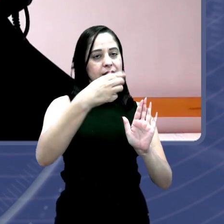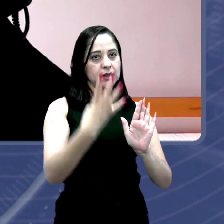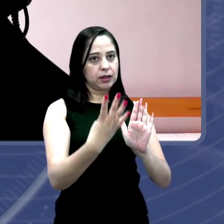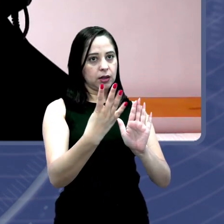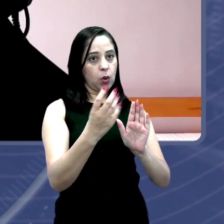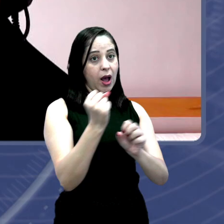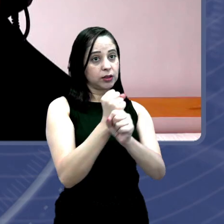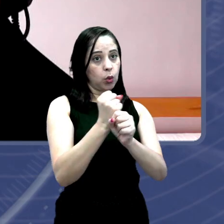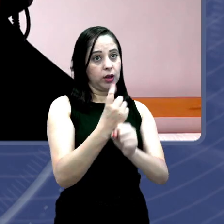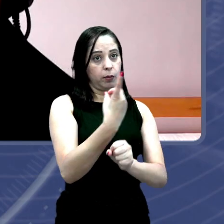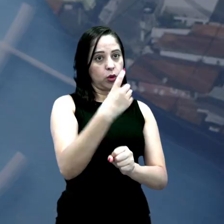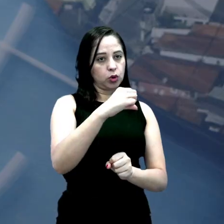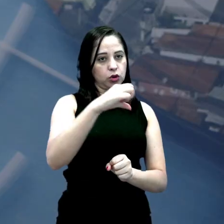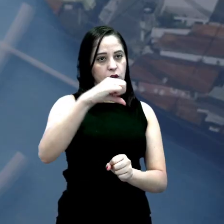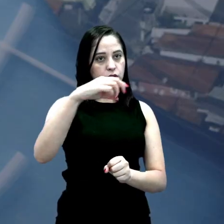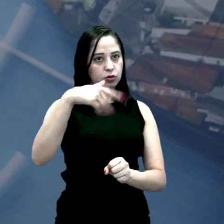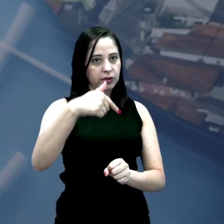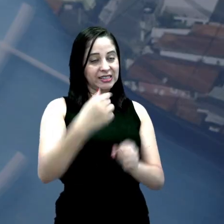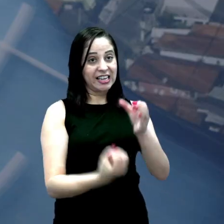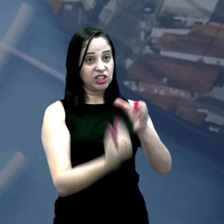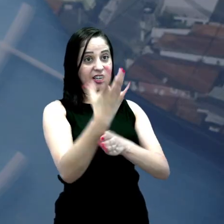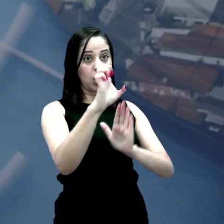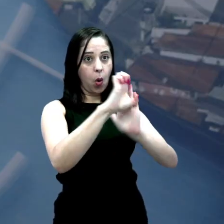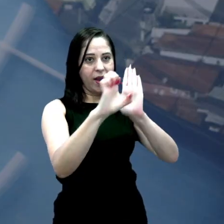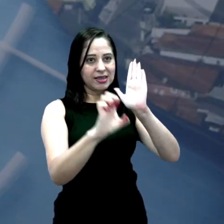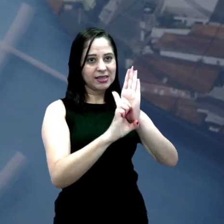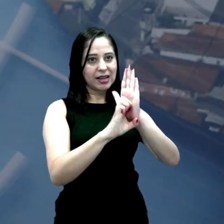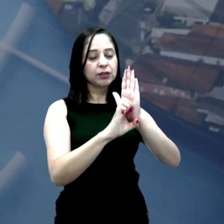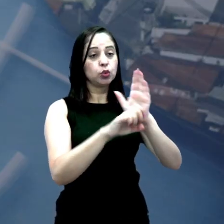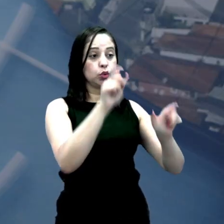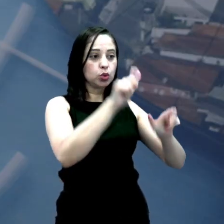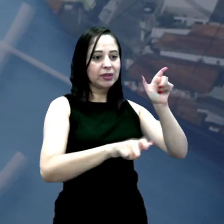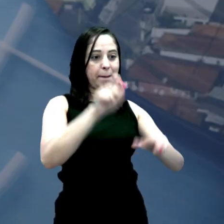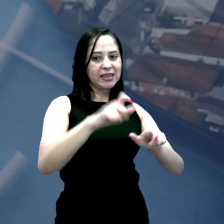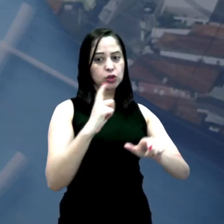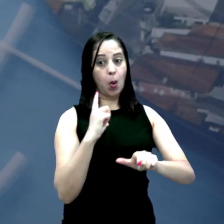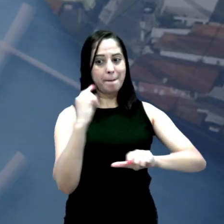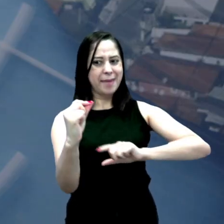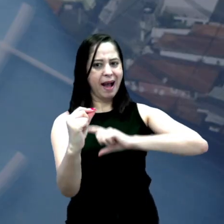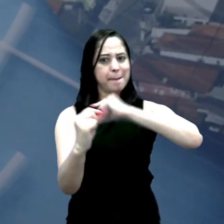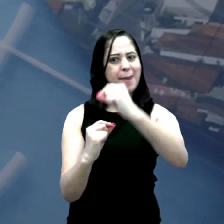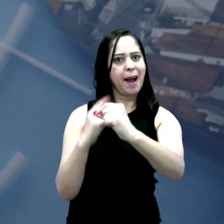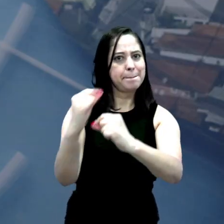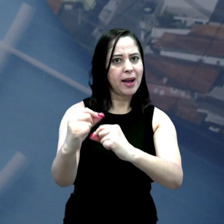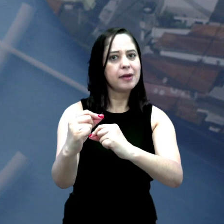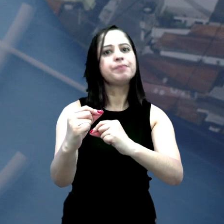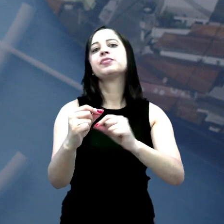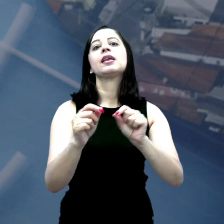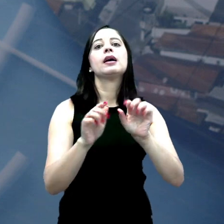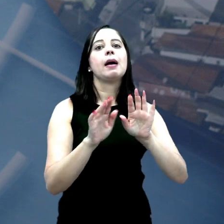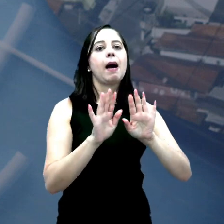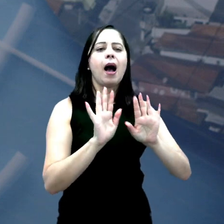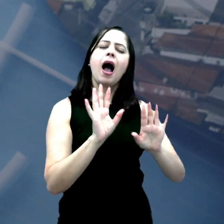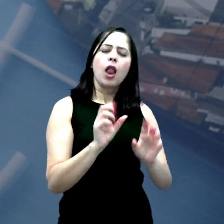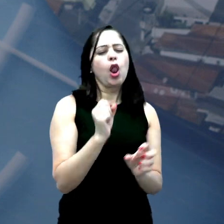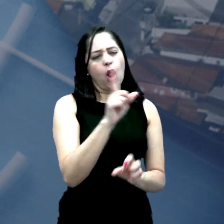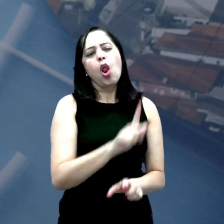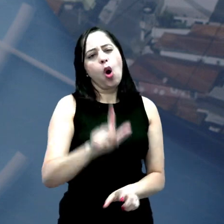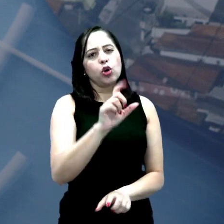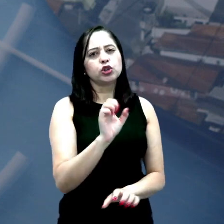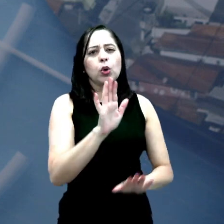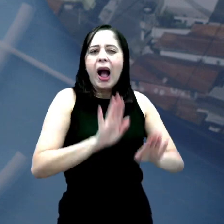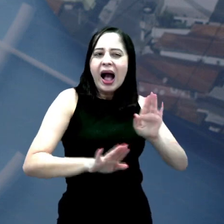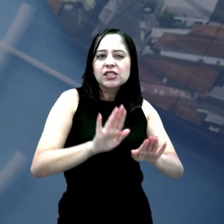9.474 do ano de 97, que criou o Estatuto dos Refugiados, né? Muitas vezes tem algumas mudanças,